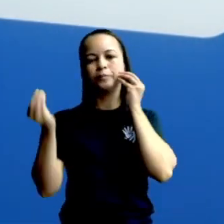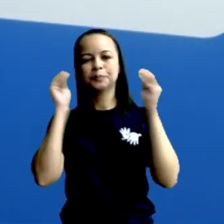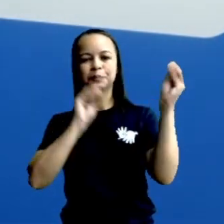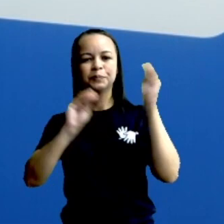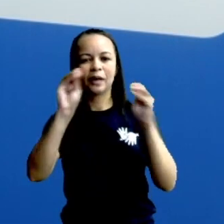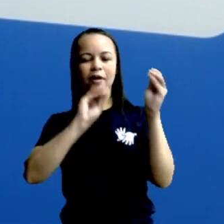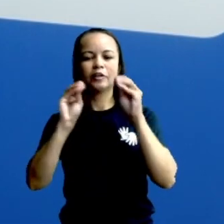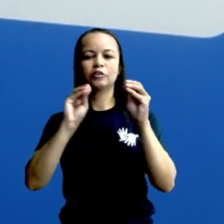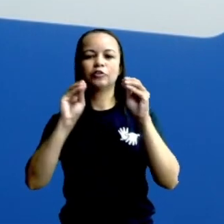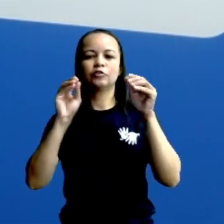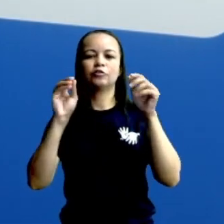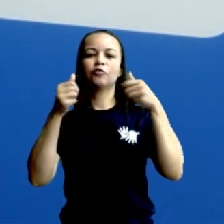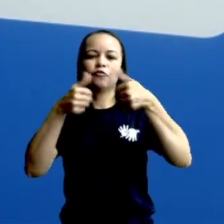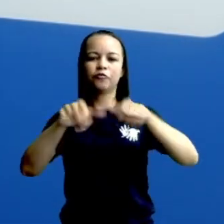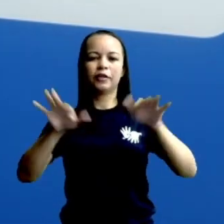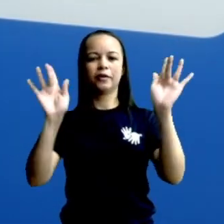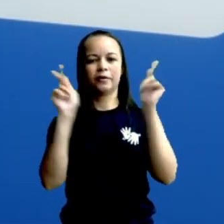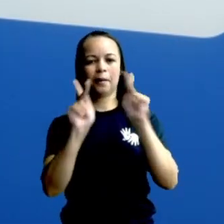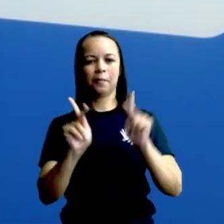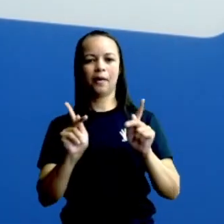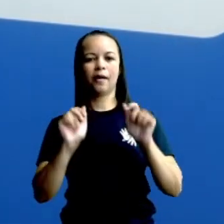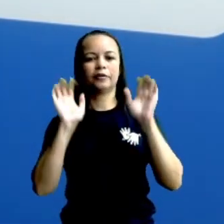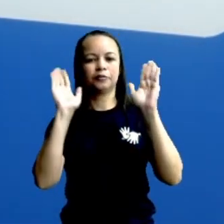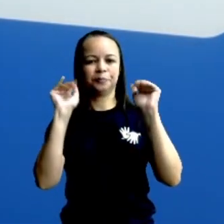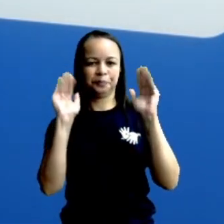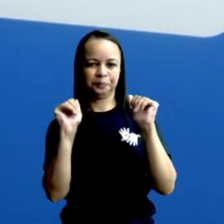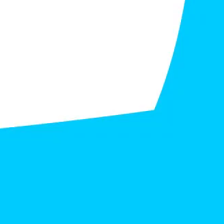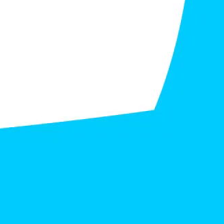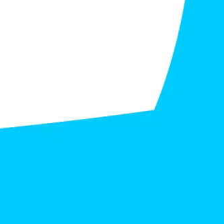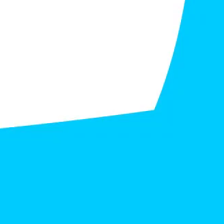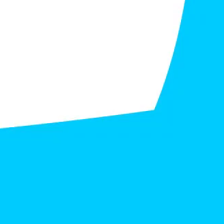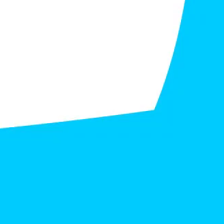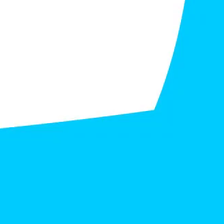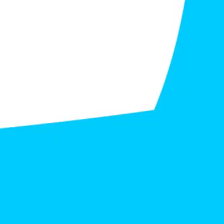tá bom? Então, beijos, fiquem na paz e até a próxima. Tchau, tchau!